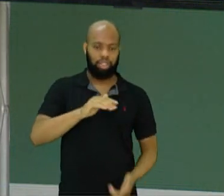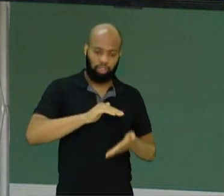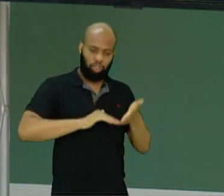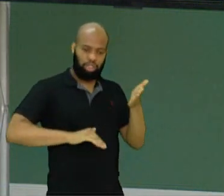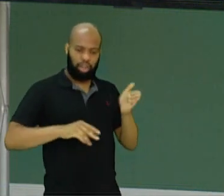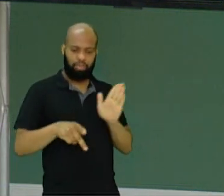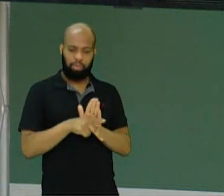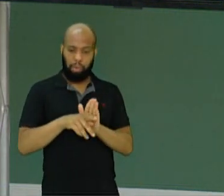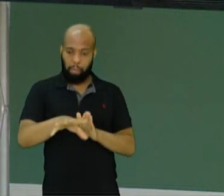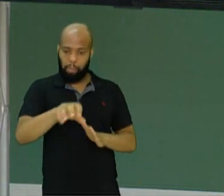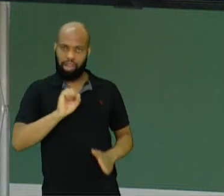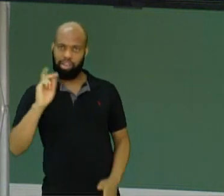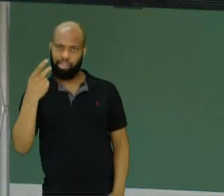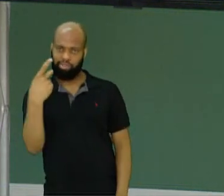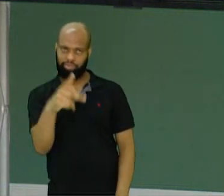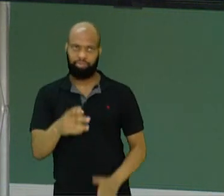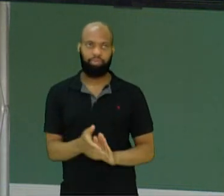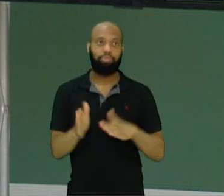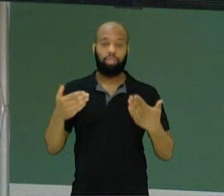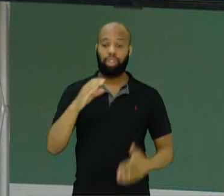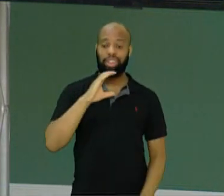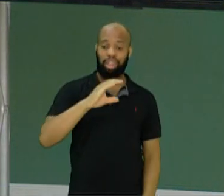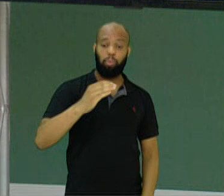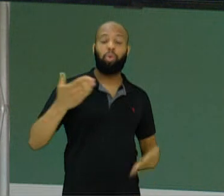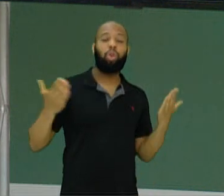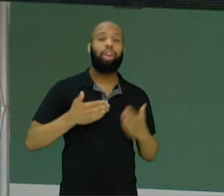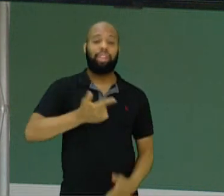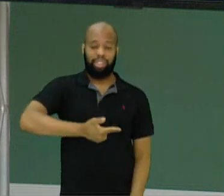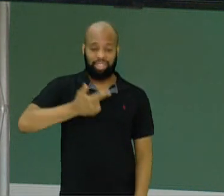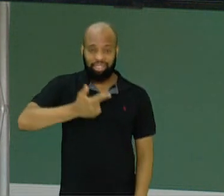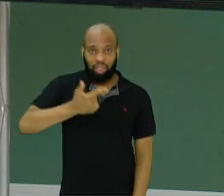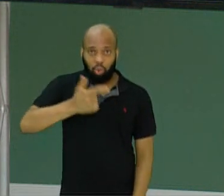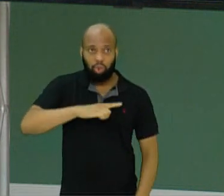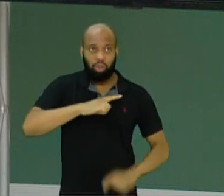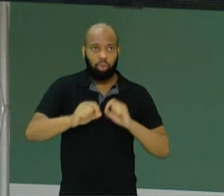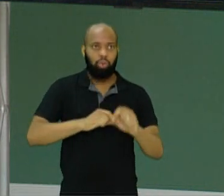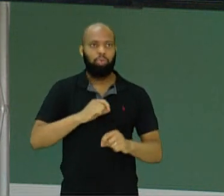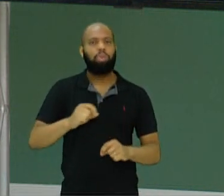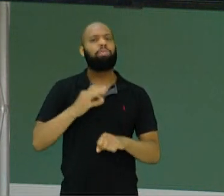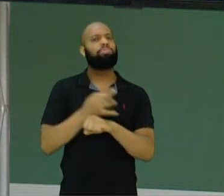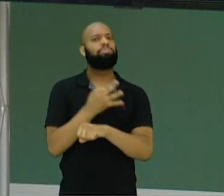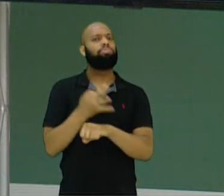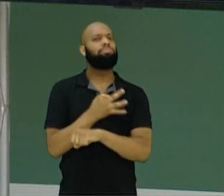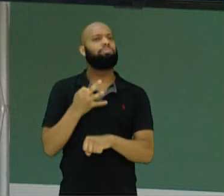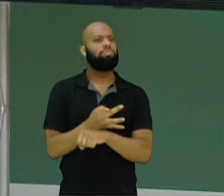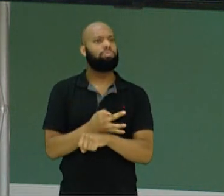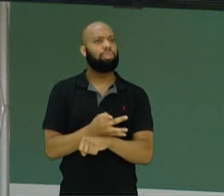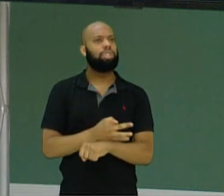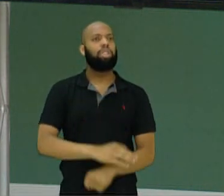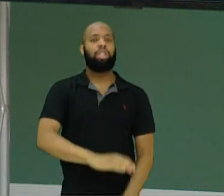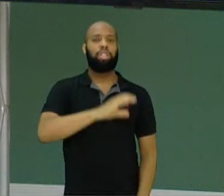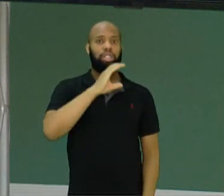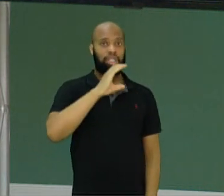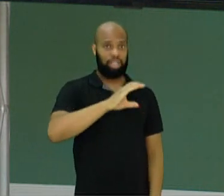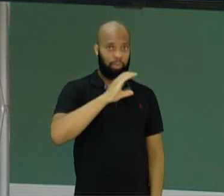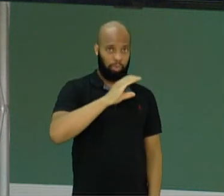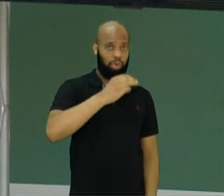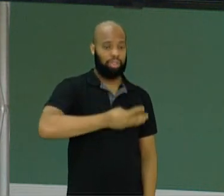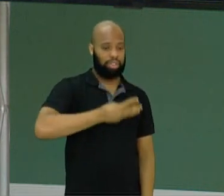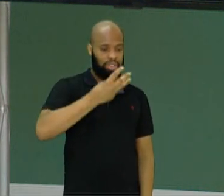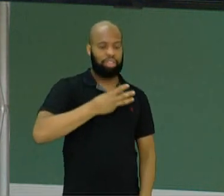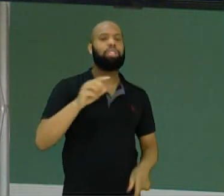hidrogênio desse carbono. O carbono secundário, ele vai ter resistência também. O carbono